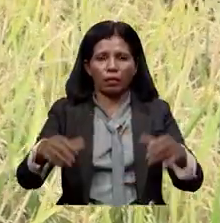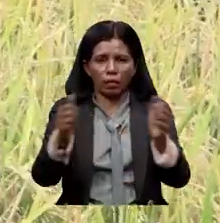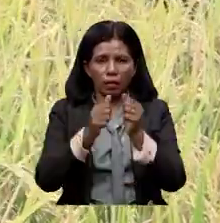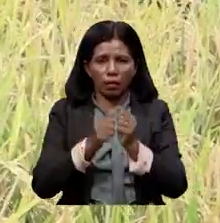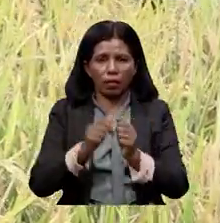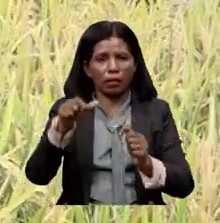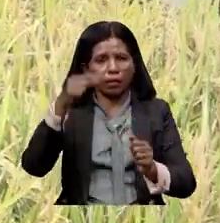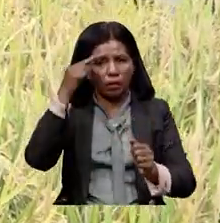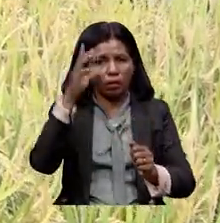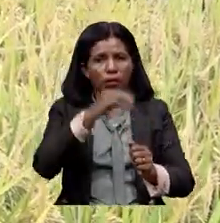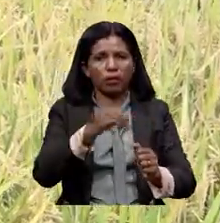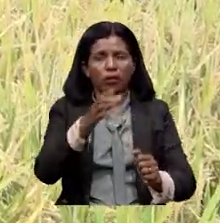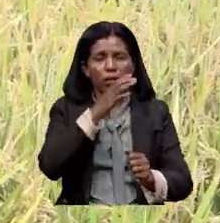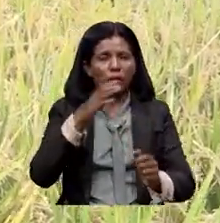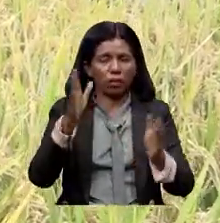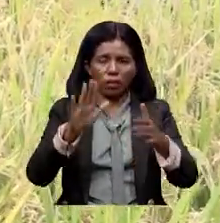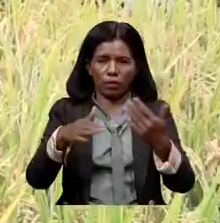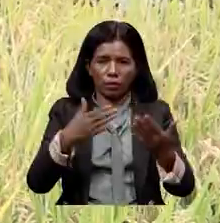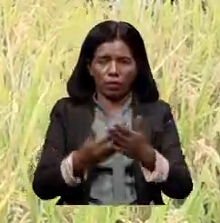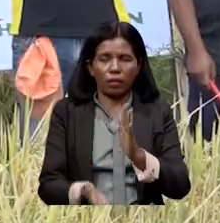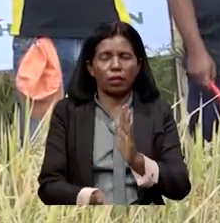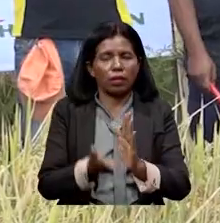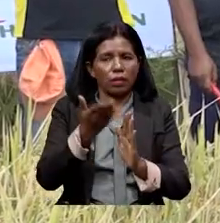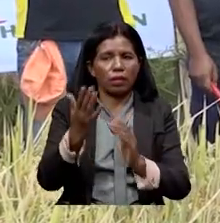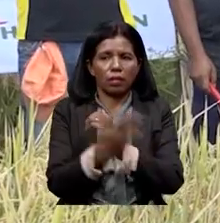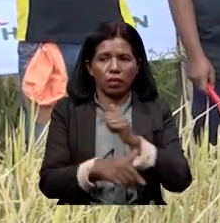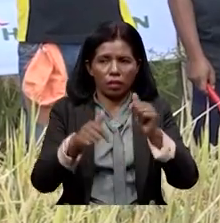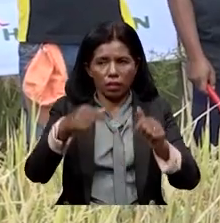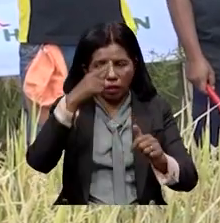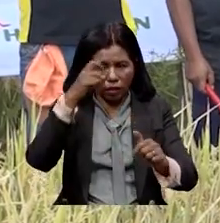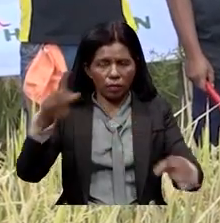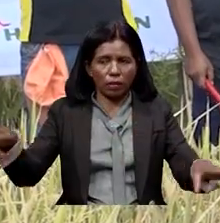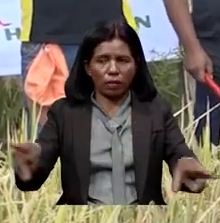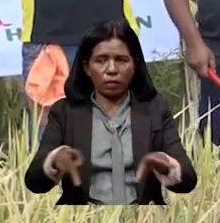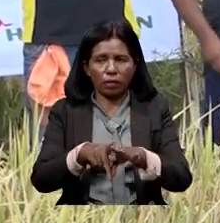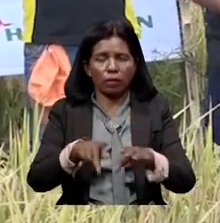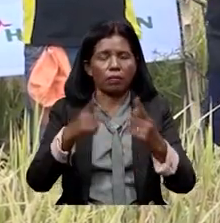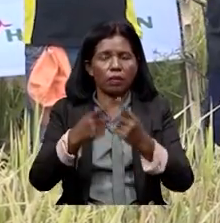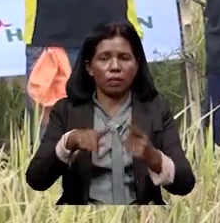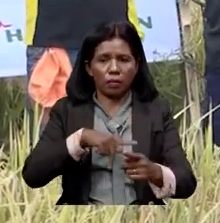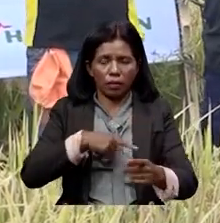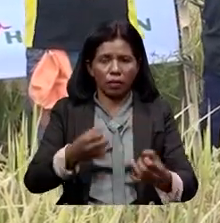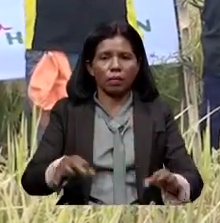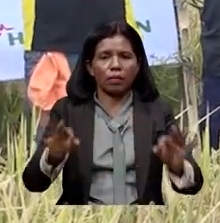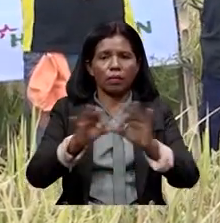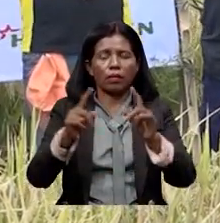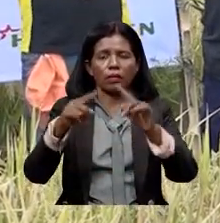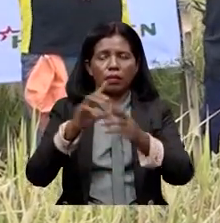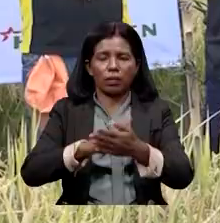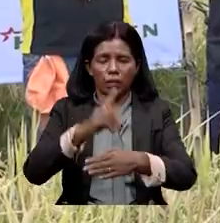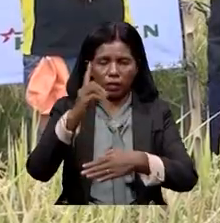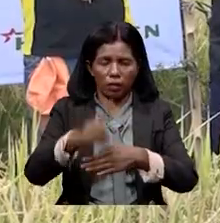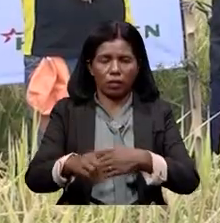hamutu co governo no agricultor Sira, uri hasai produção railaran, tamba participação setor privado importante para desenvolvimento e